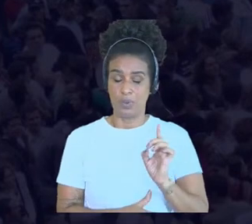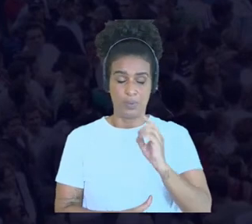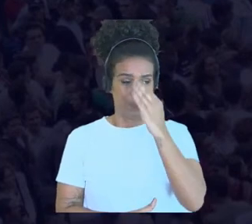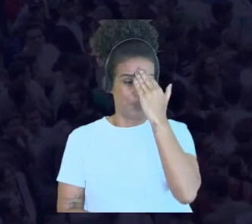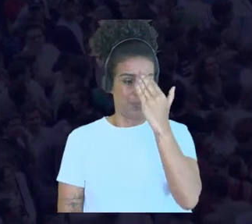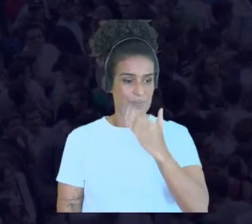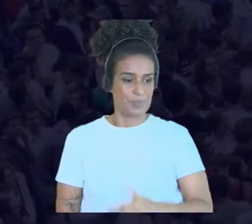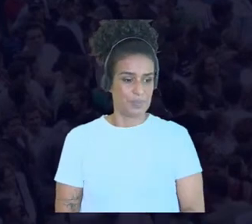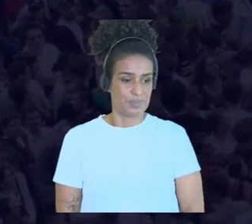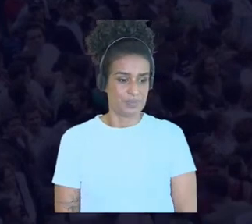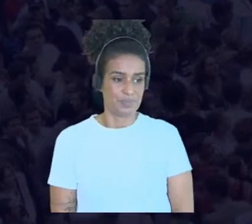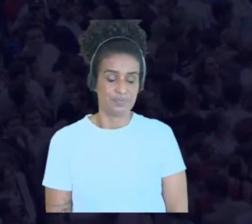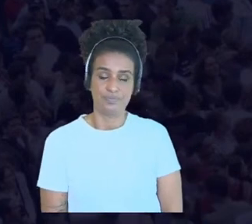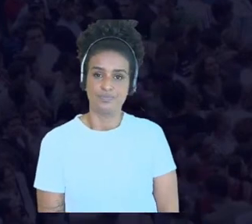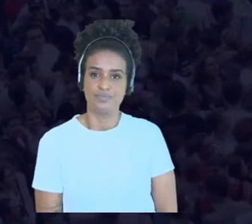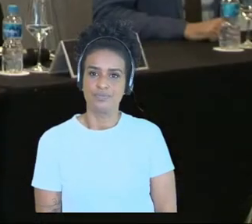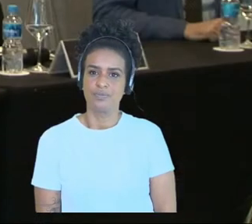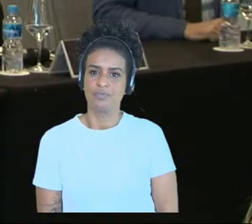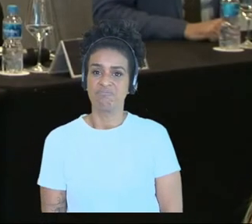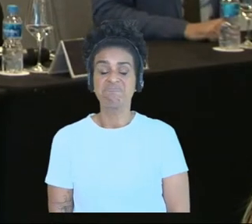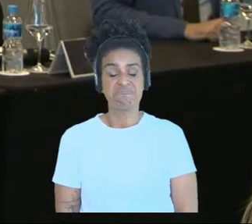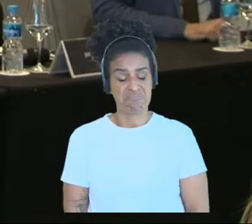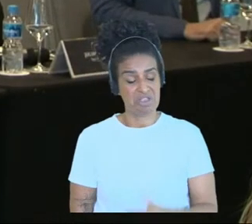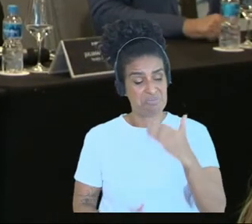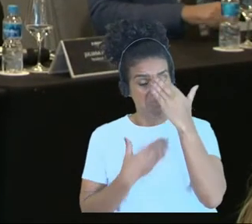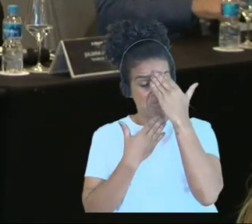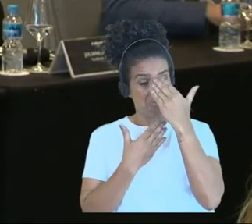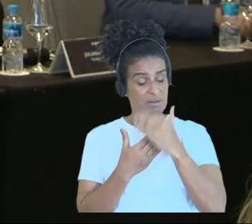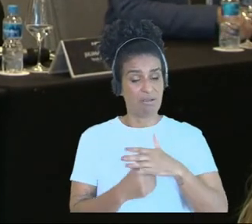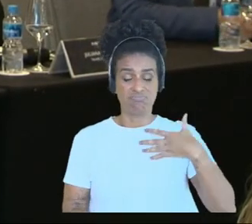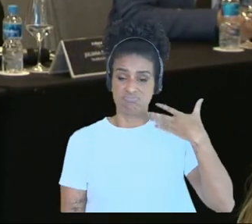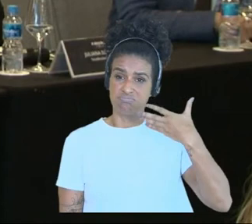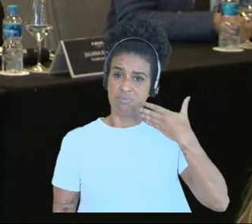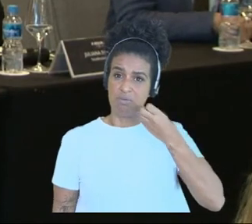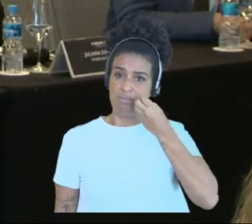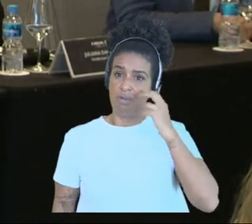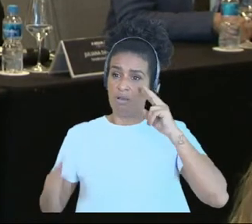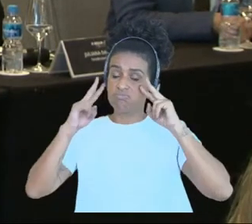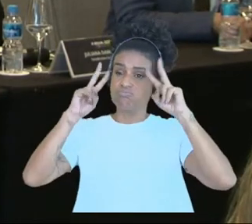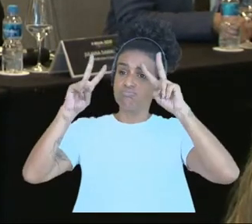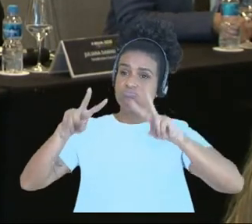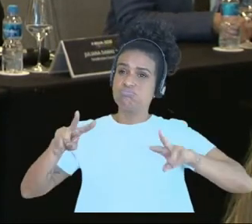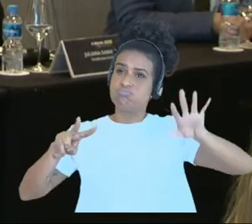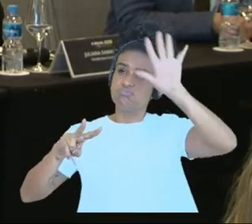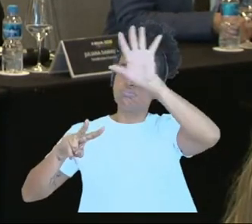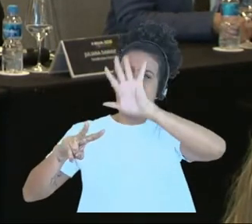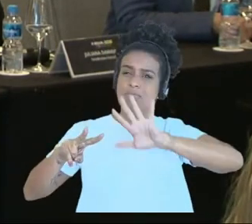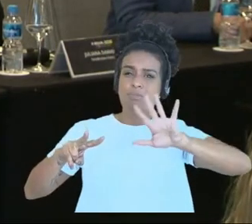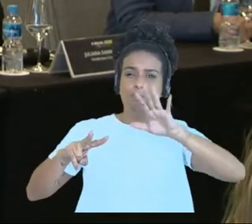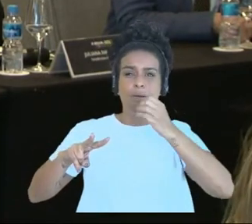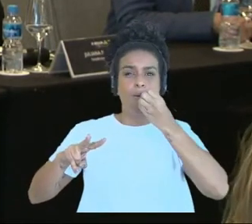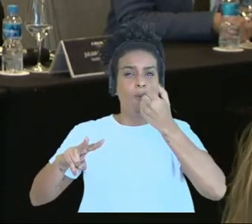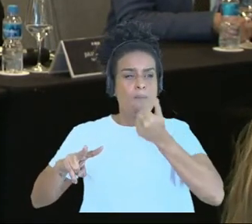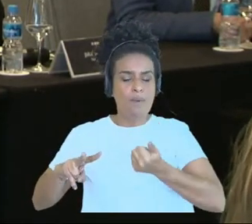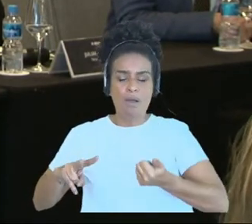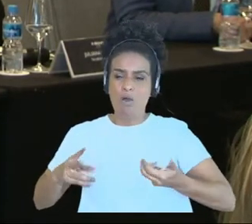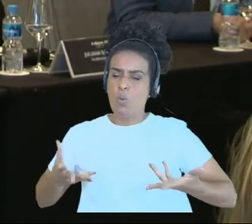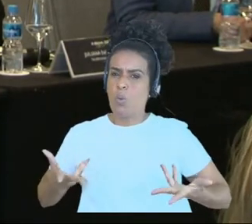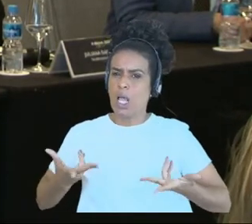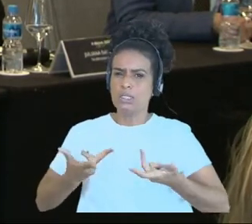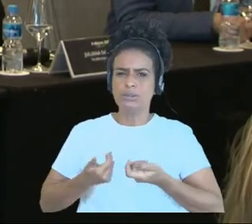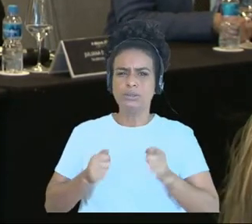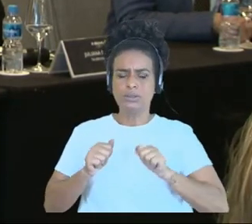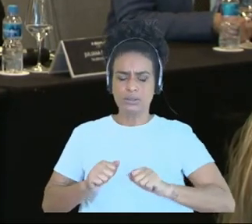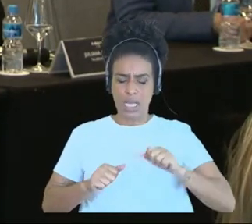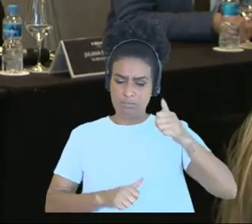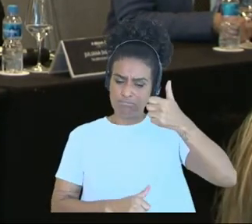Muito obrigado, Graziella. Brilhante exposição. Que bom enxergar esse mapa, esse desenho bem feito, com a sua análise muito